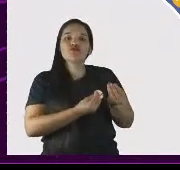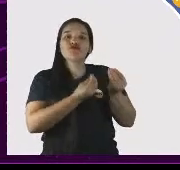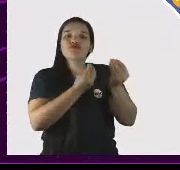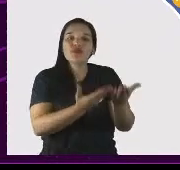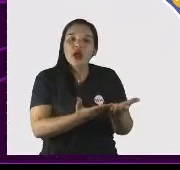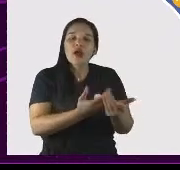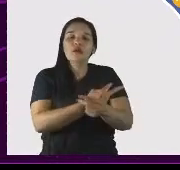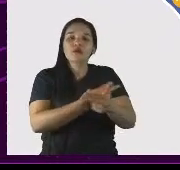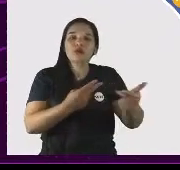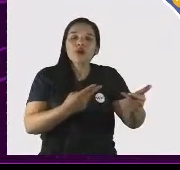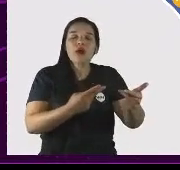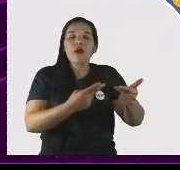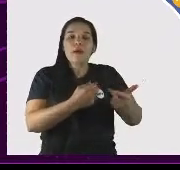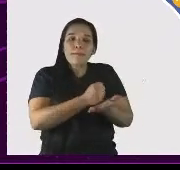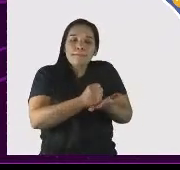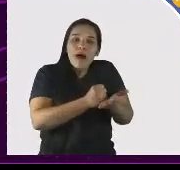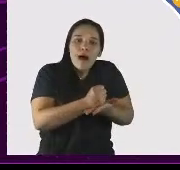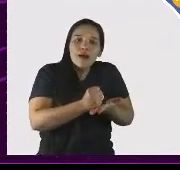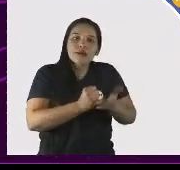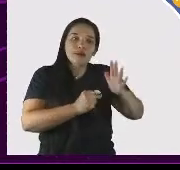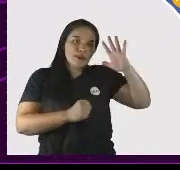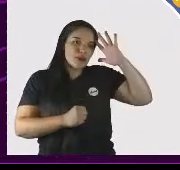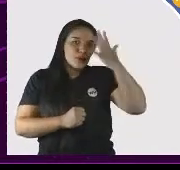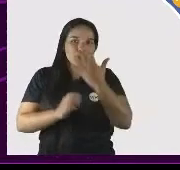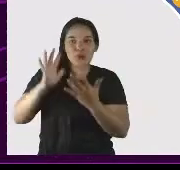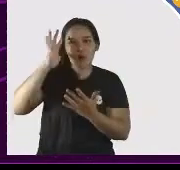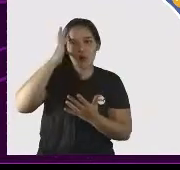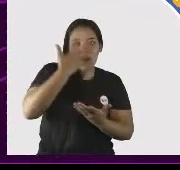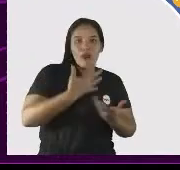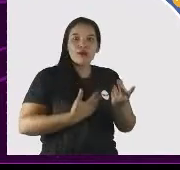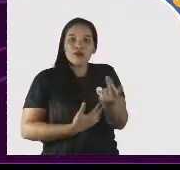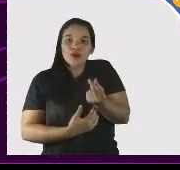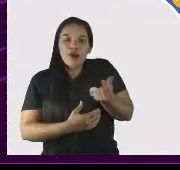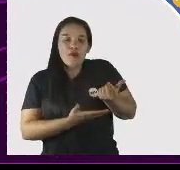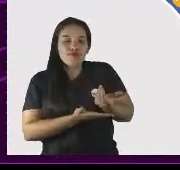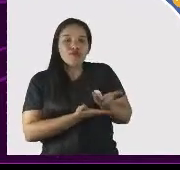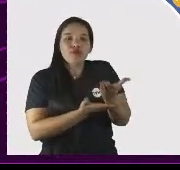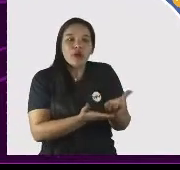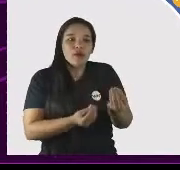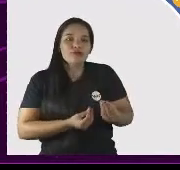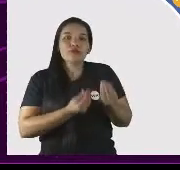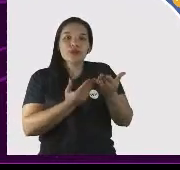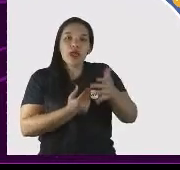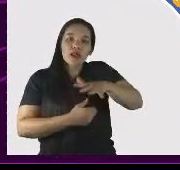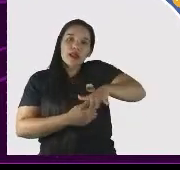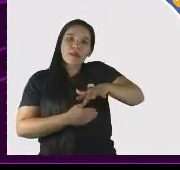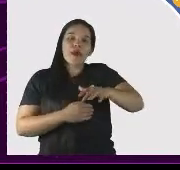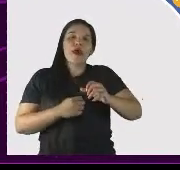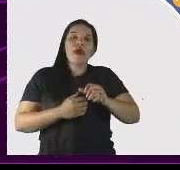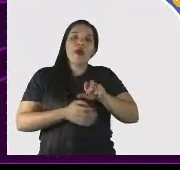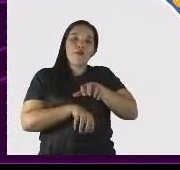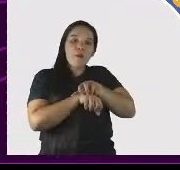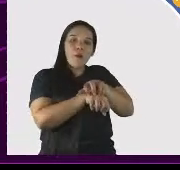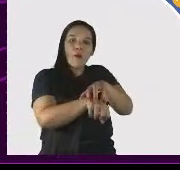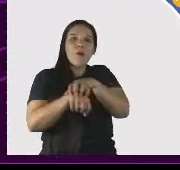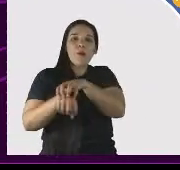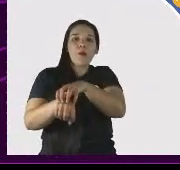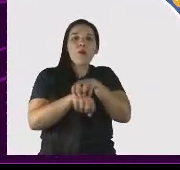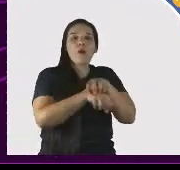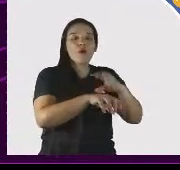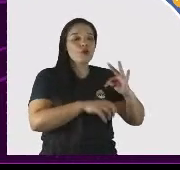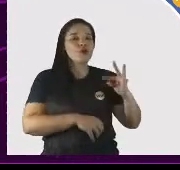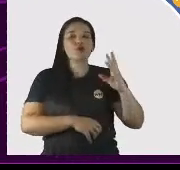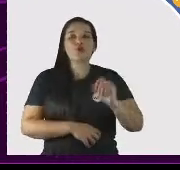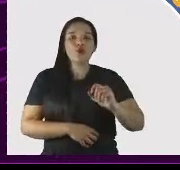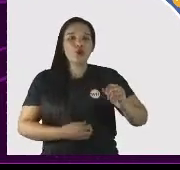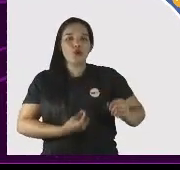serviços e soluções financeiras e ao mesmo tempo oferecer para o segmento de transporte tudo aquilo que é Demais